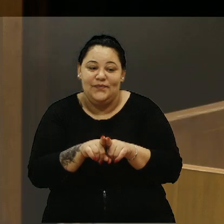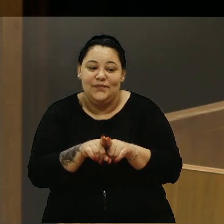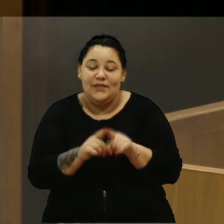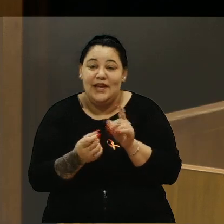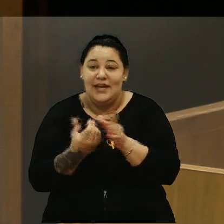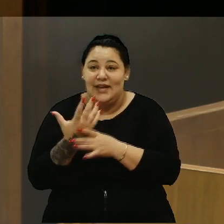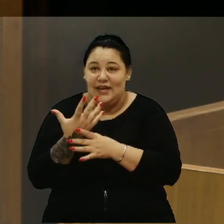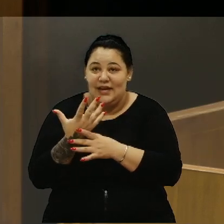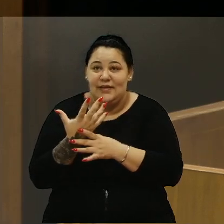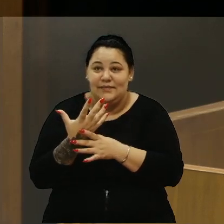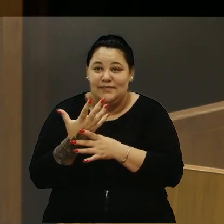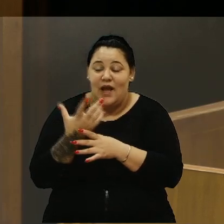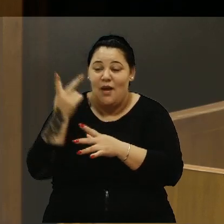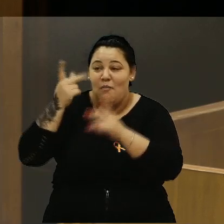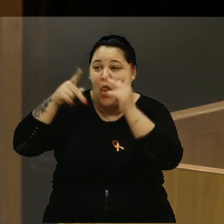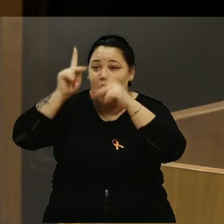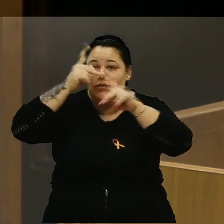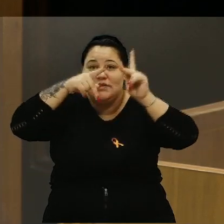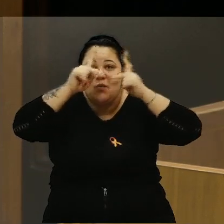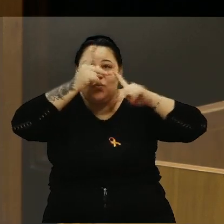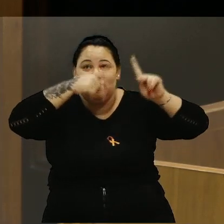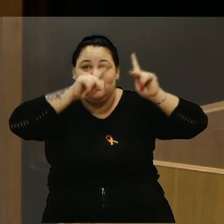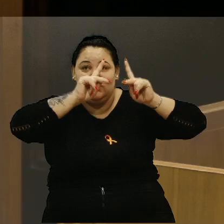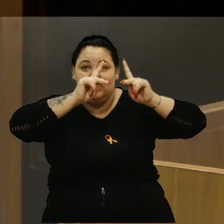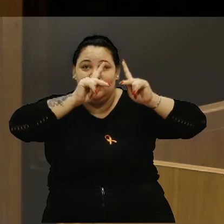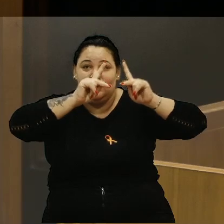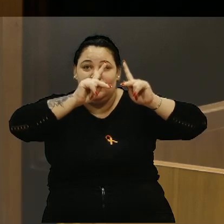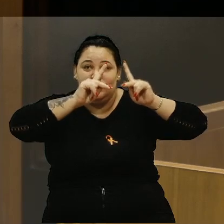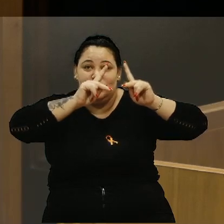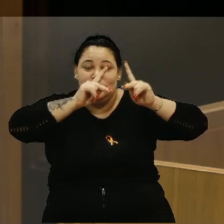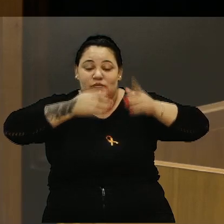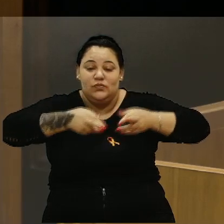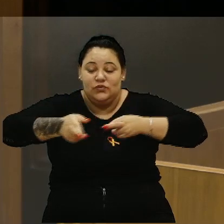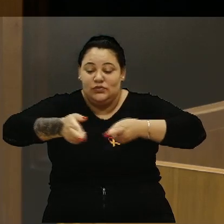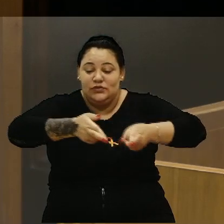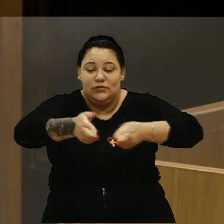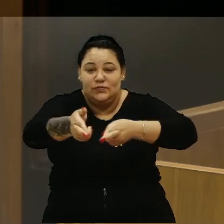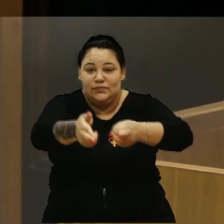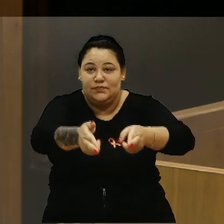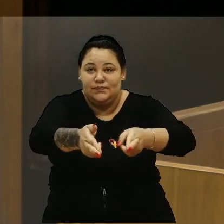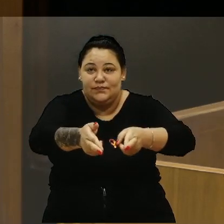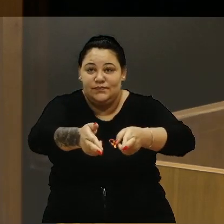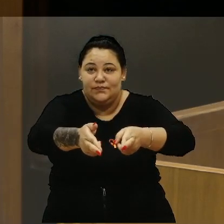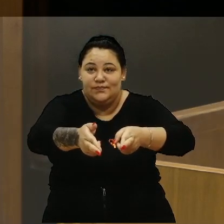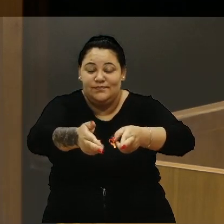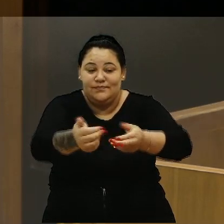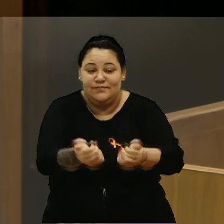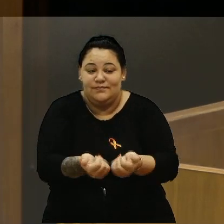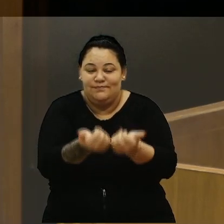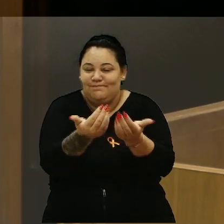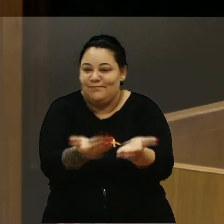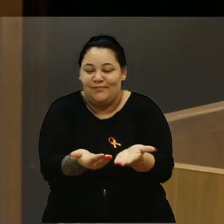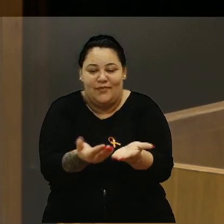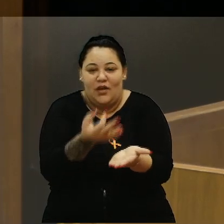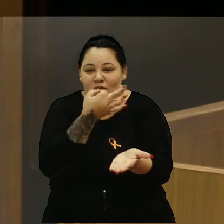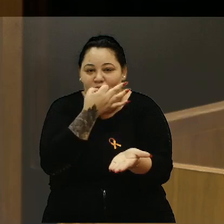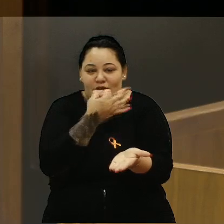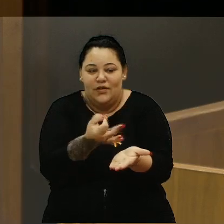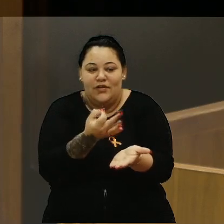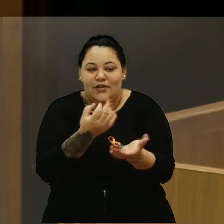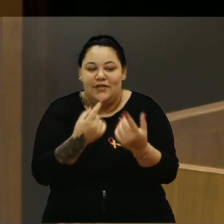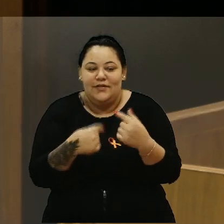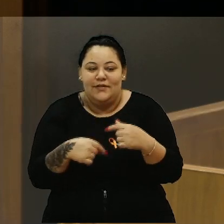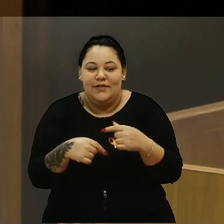fator poluente para os córregos? Isso gera a beira do ridículo. Não